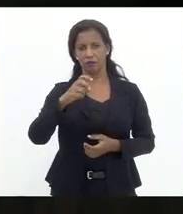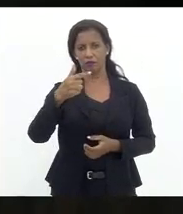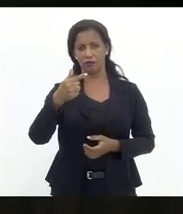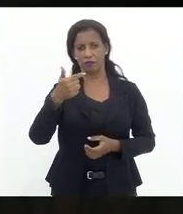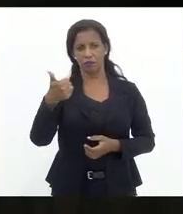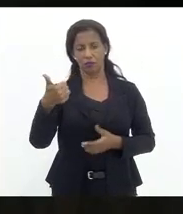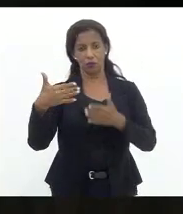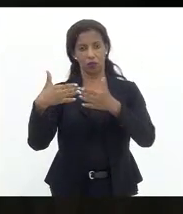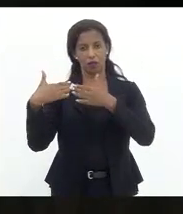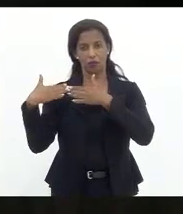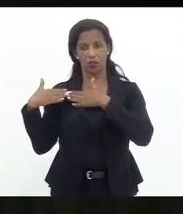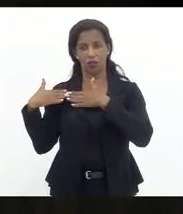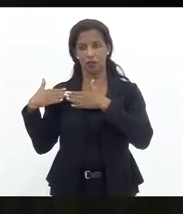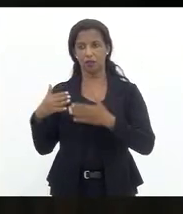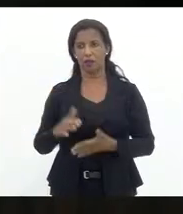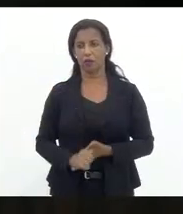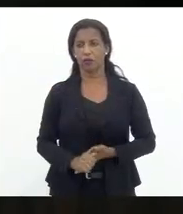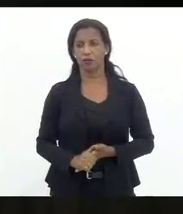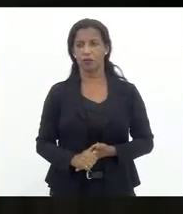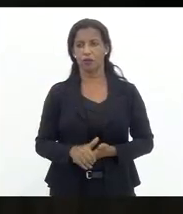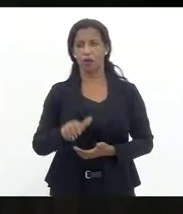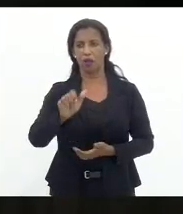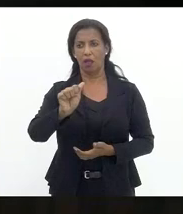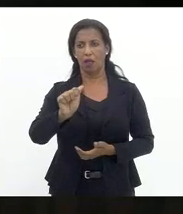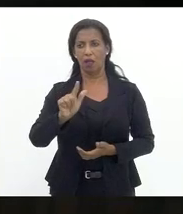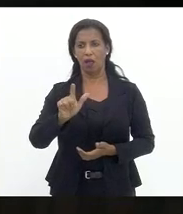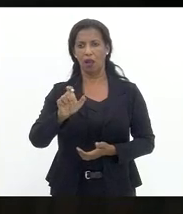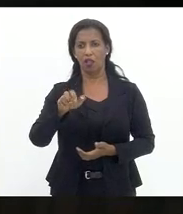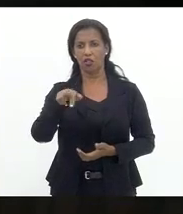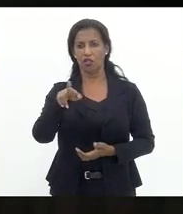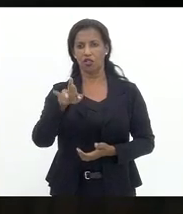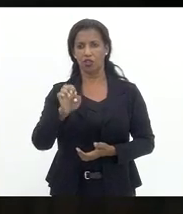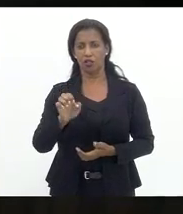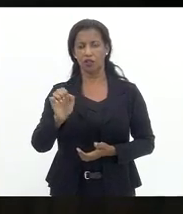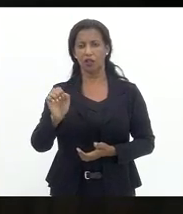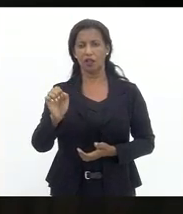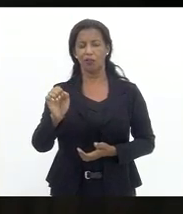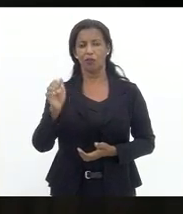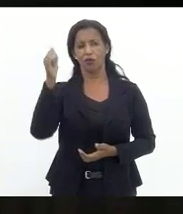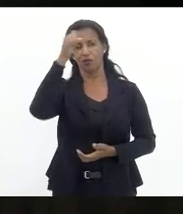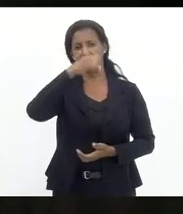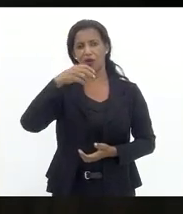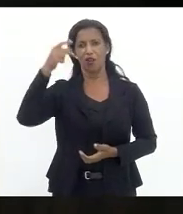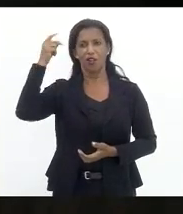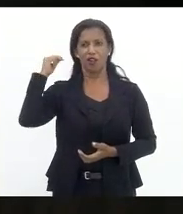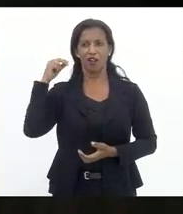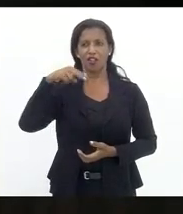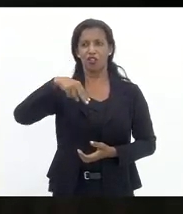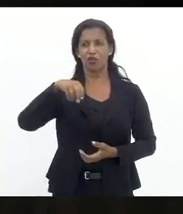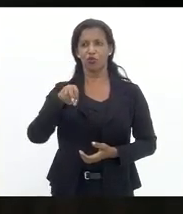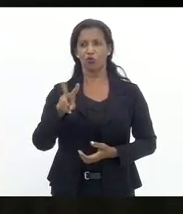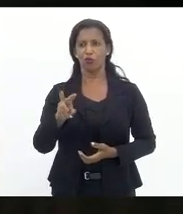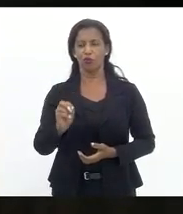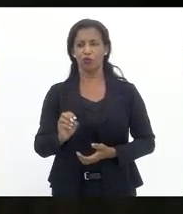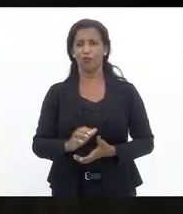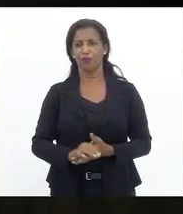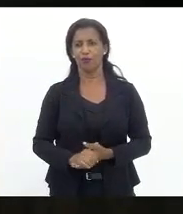4571, abstenção do deputado Alexandre Freitas. Antigo novo. O antigo novo.